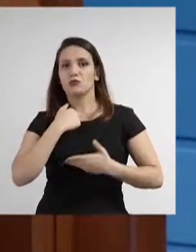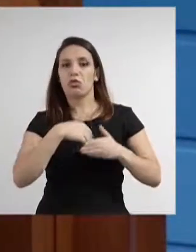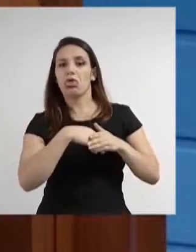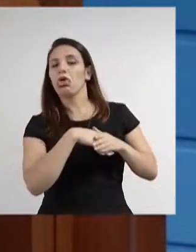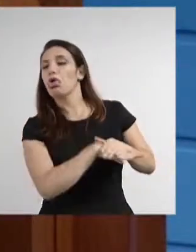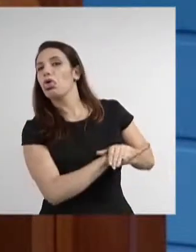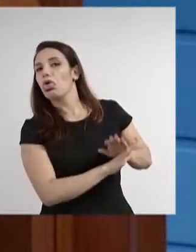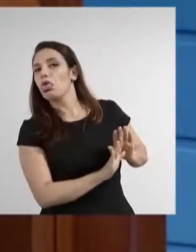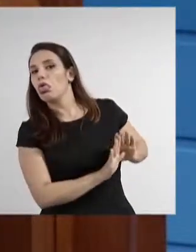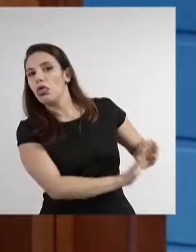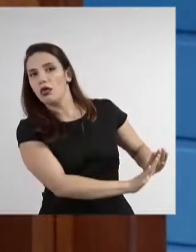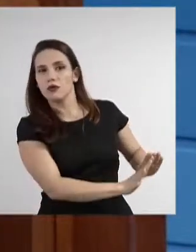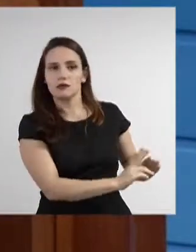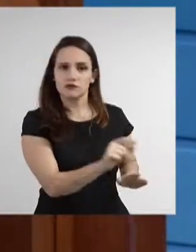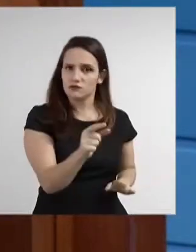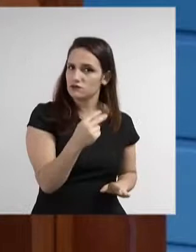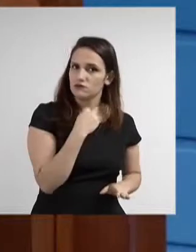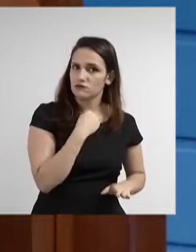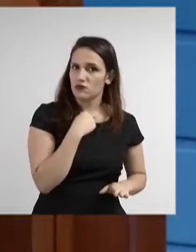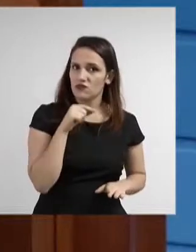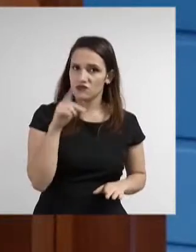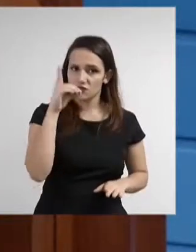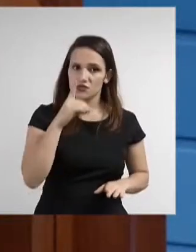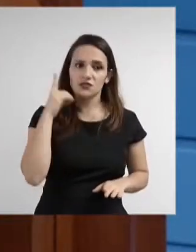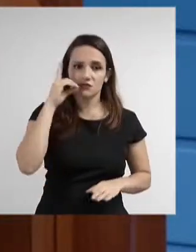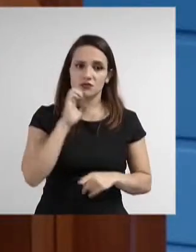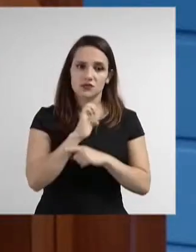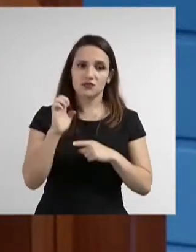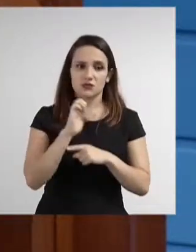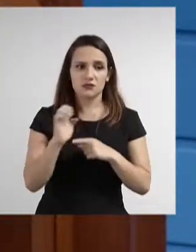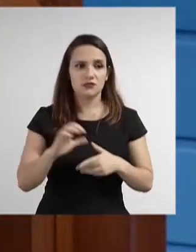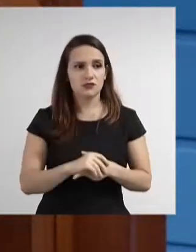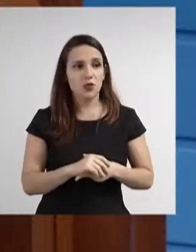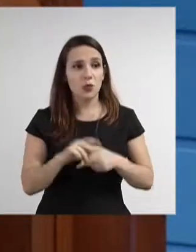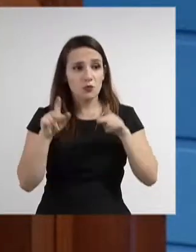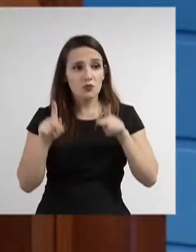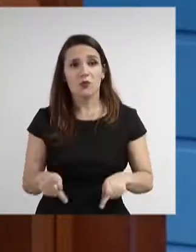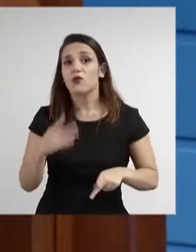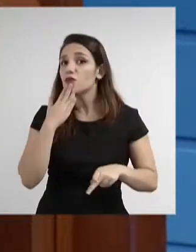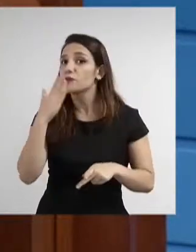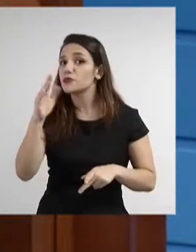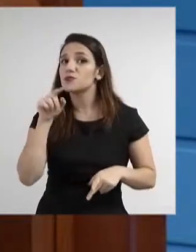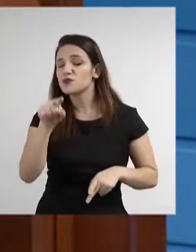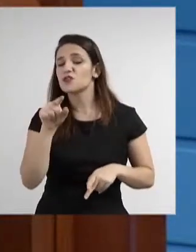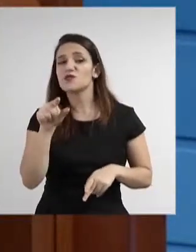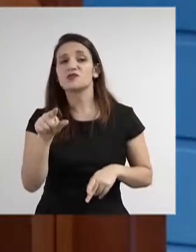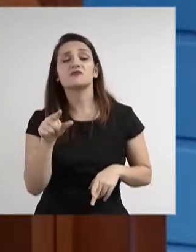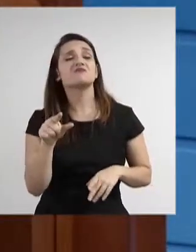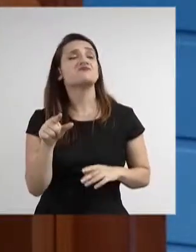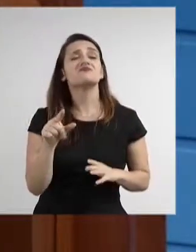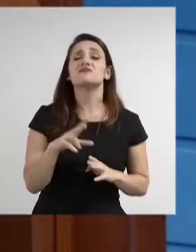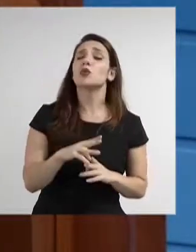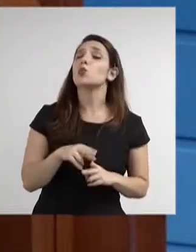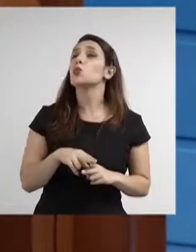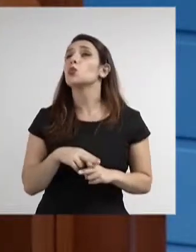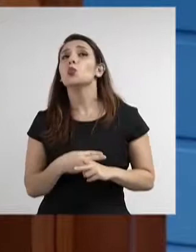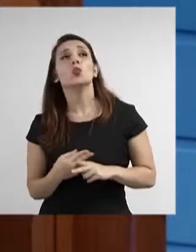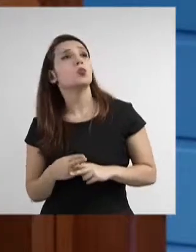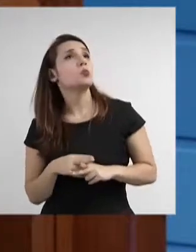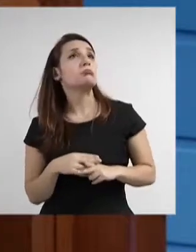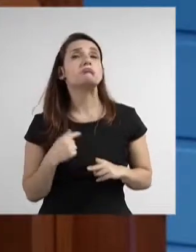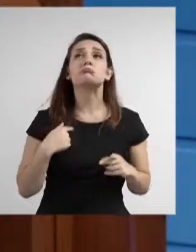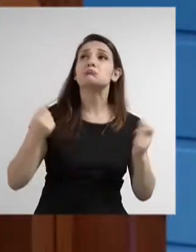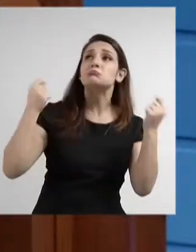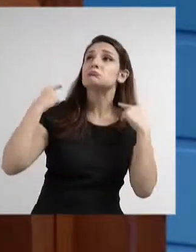pedido. Não tem como você ser deputado estadual, receber uma demanda da população do seu estado e você fingir que